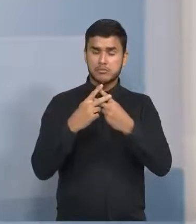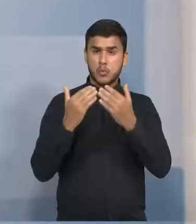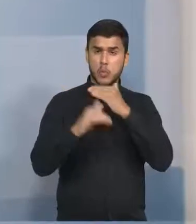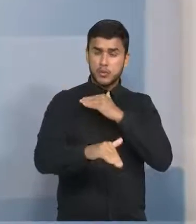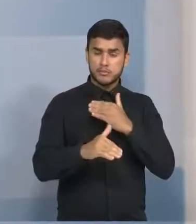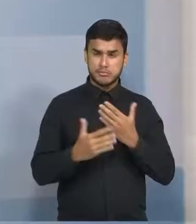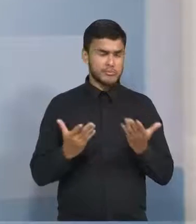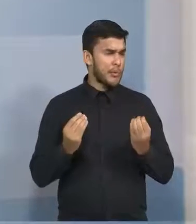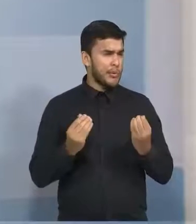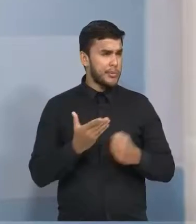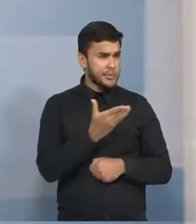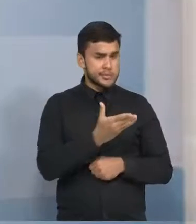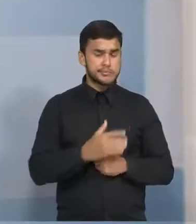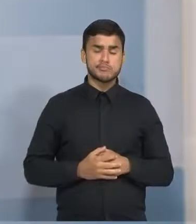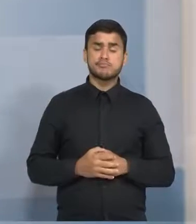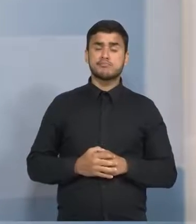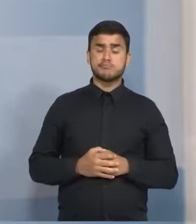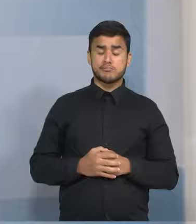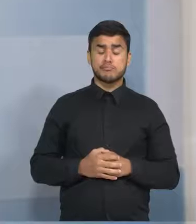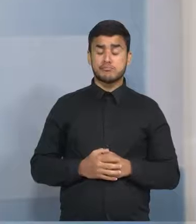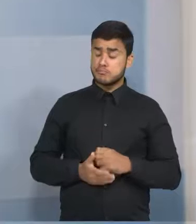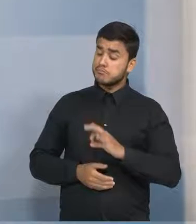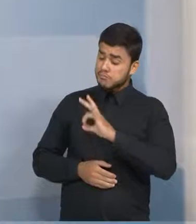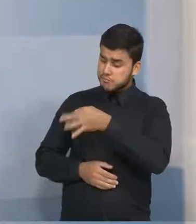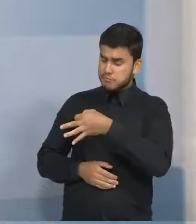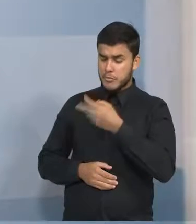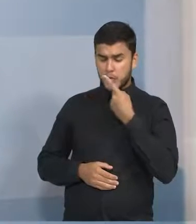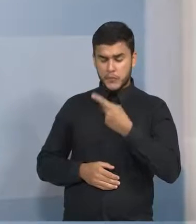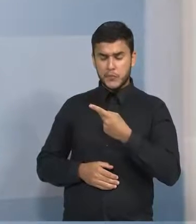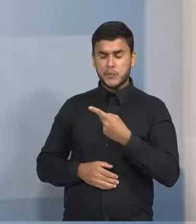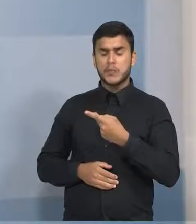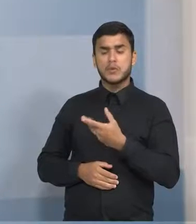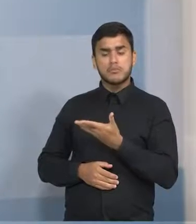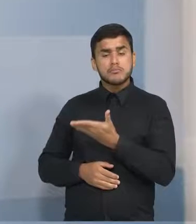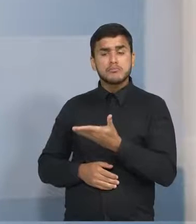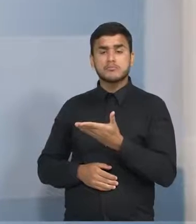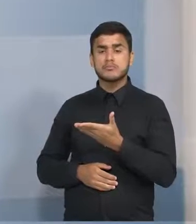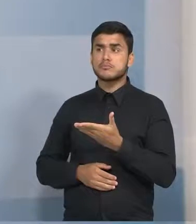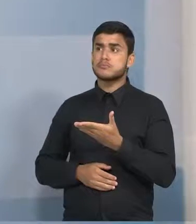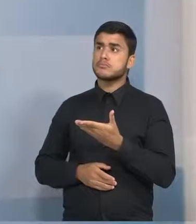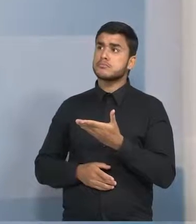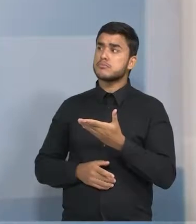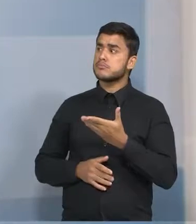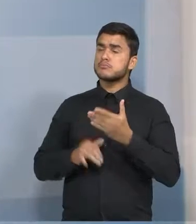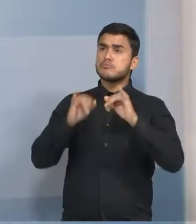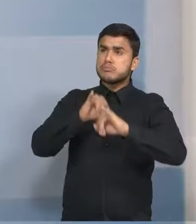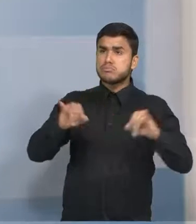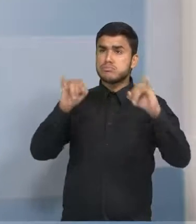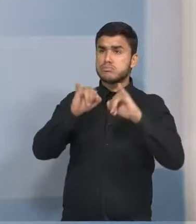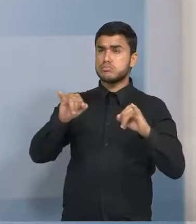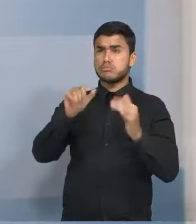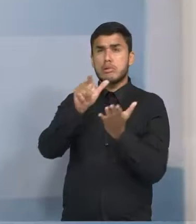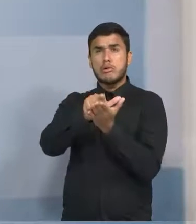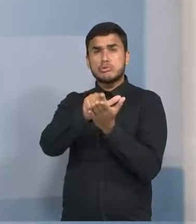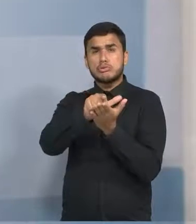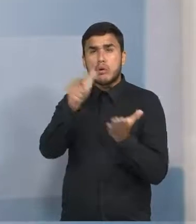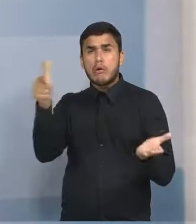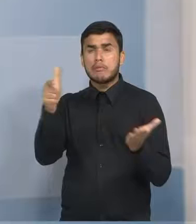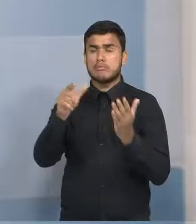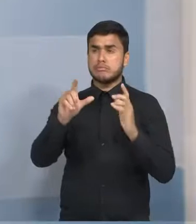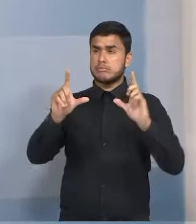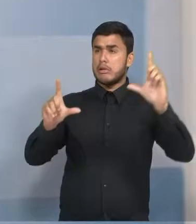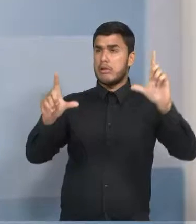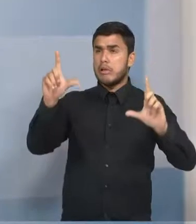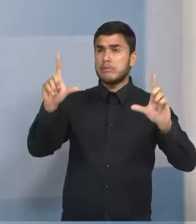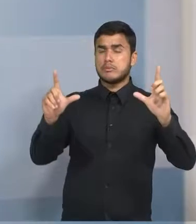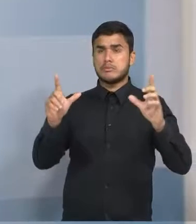interessante, Carlos, um outro dado que passou despercebido por boa parte da imprensa é que